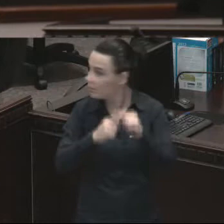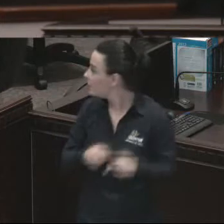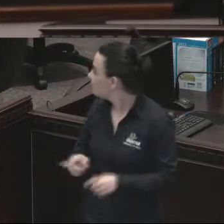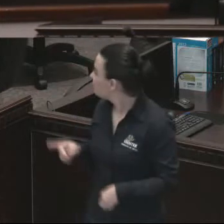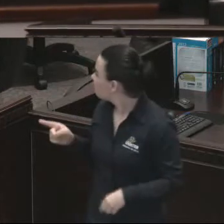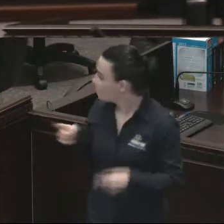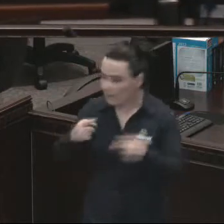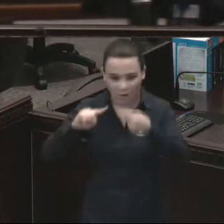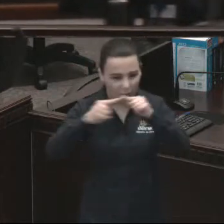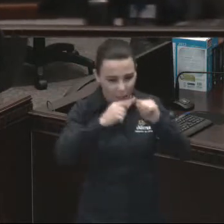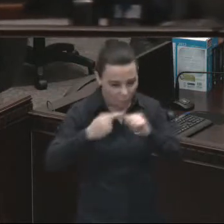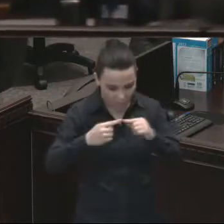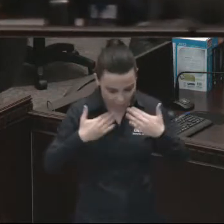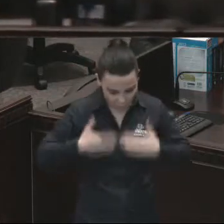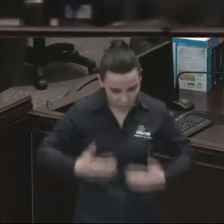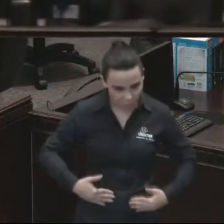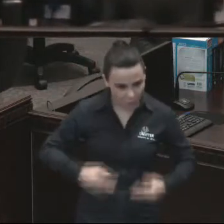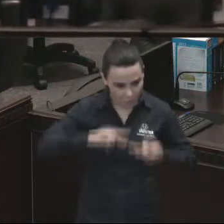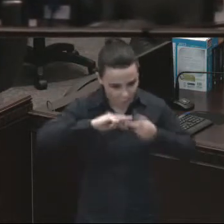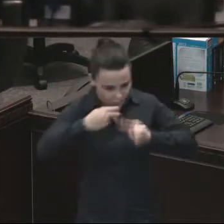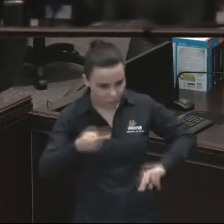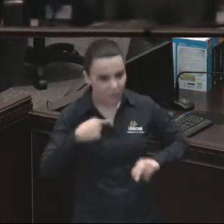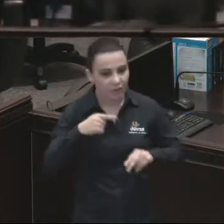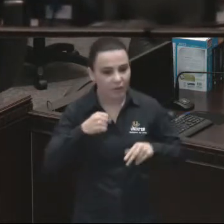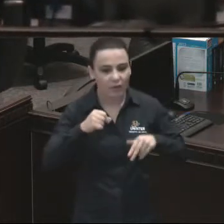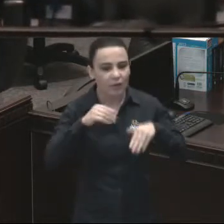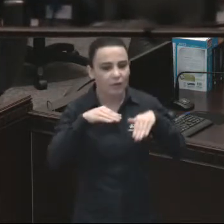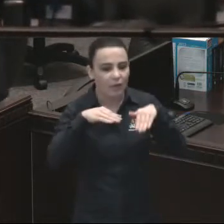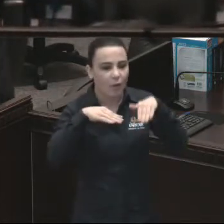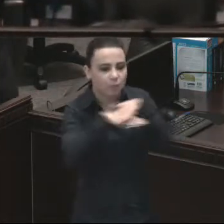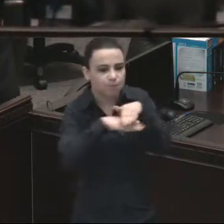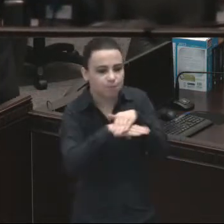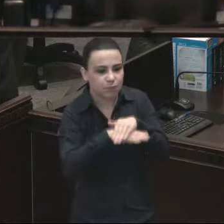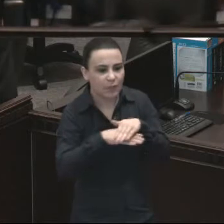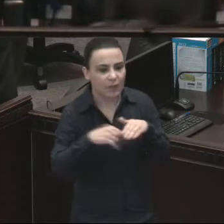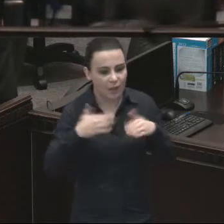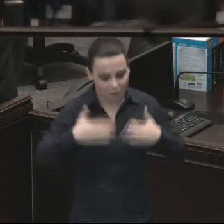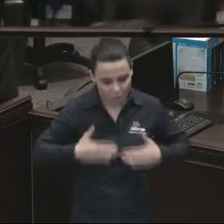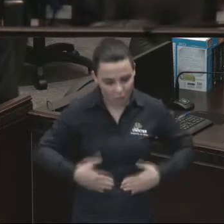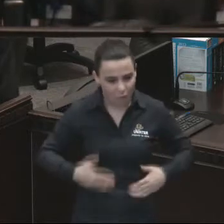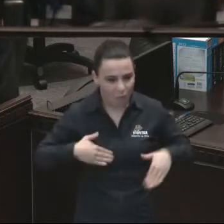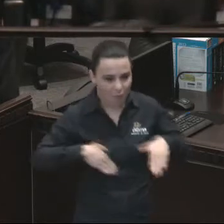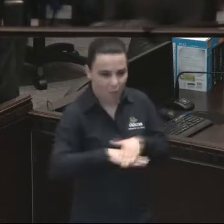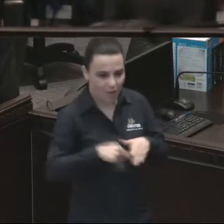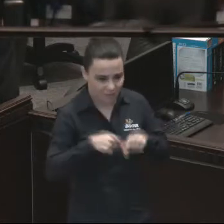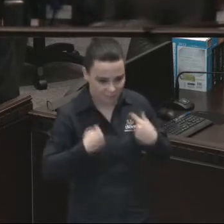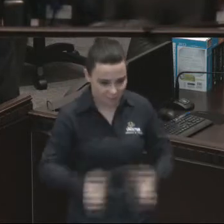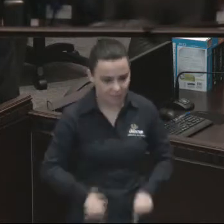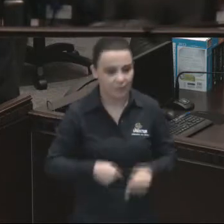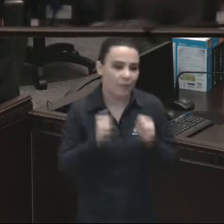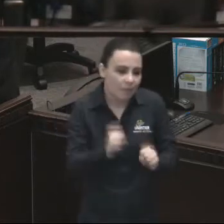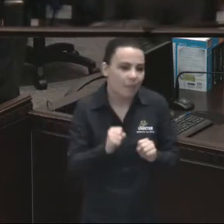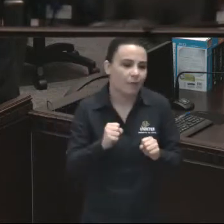e isso leva a um processo de bioacumulação. E elas vão ser encontradas em afluentes, efluentes, extrações de